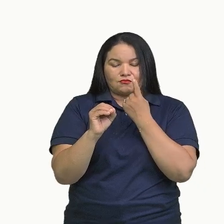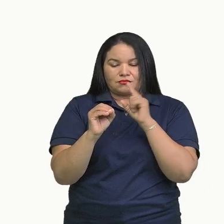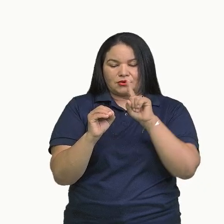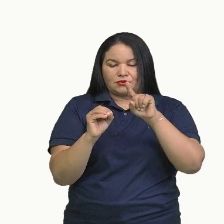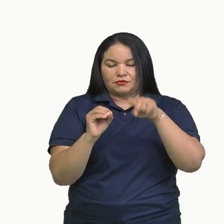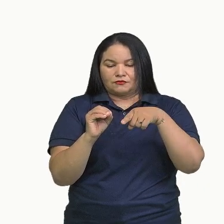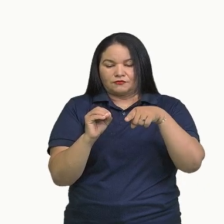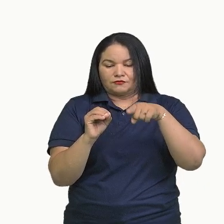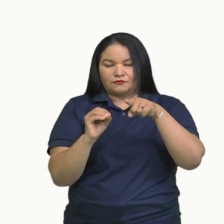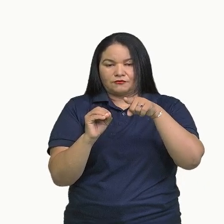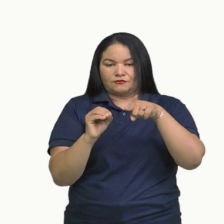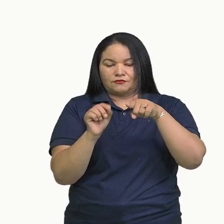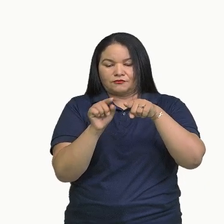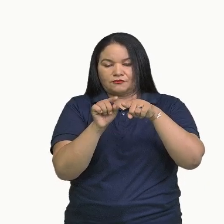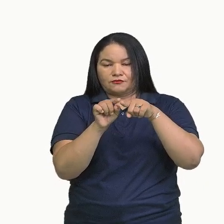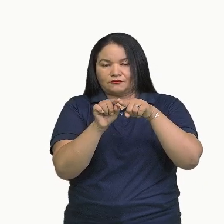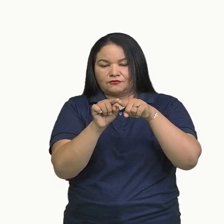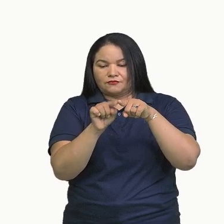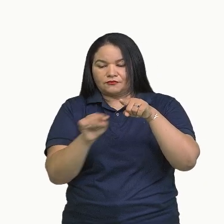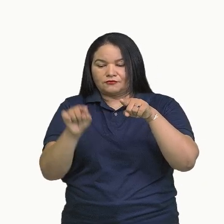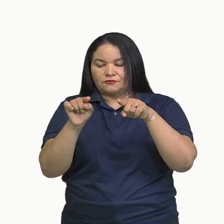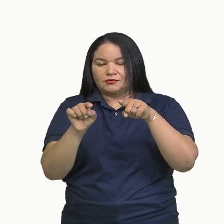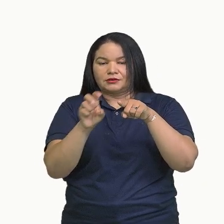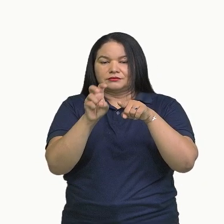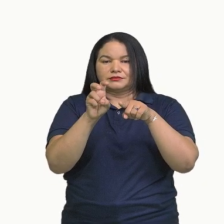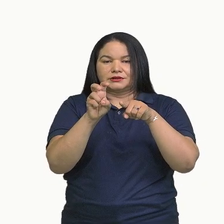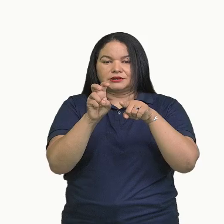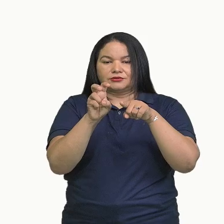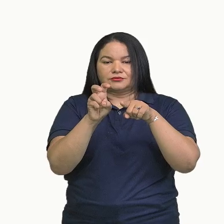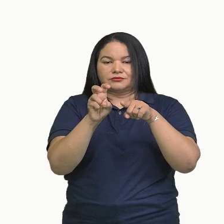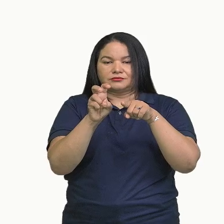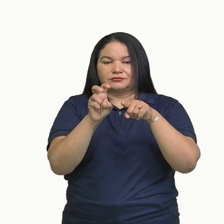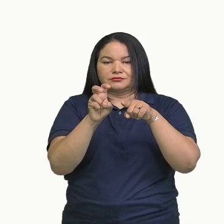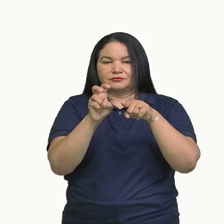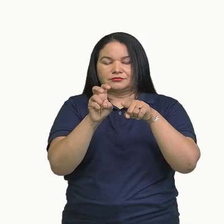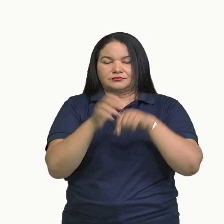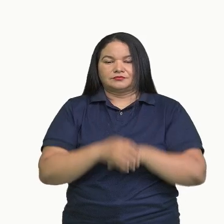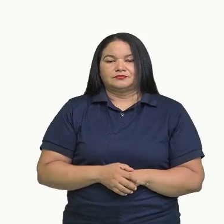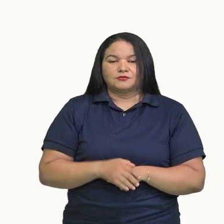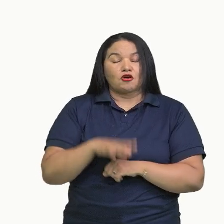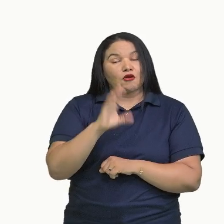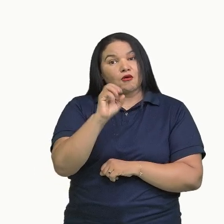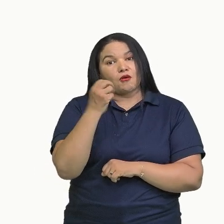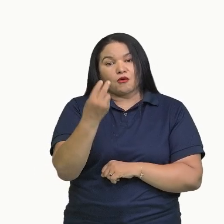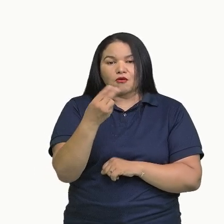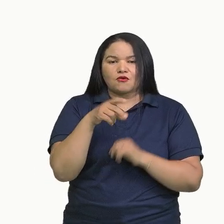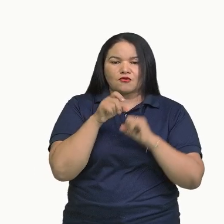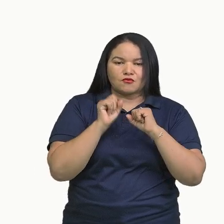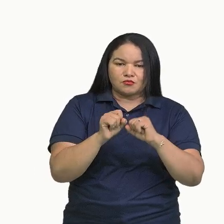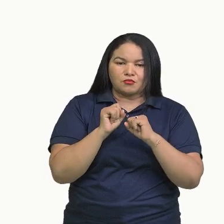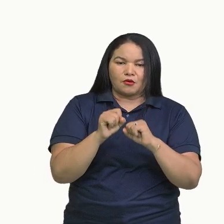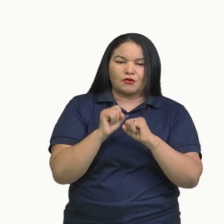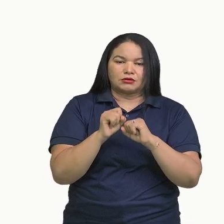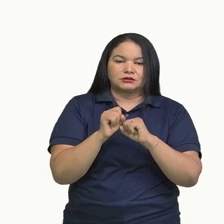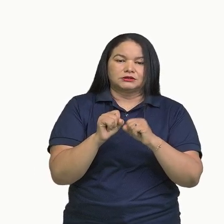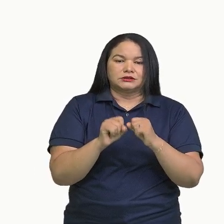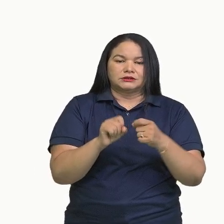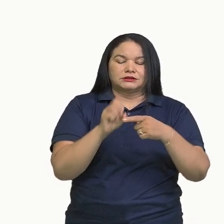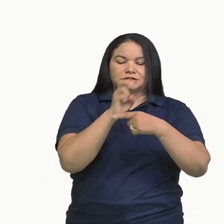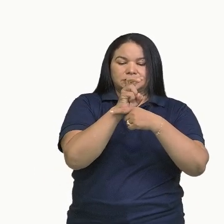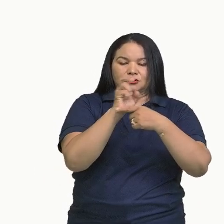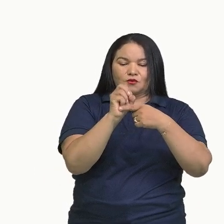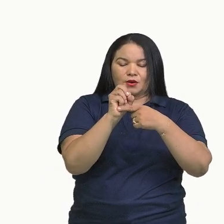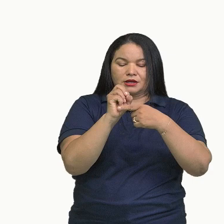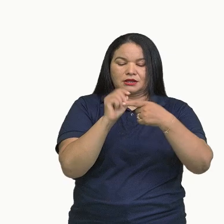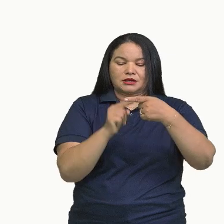vírgula, que é quem? Justamente o 5. Ou então, você divide logo ali direto 50 por 100.